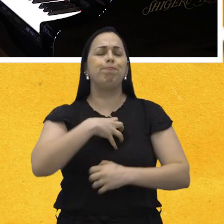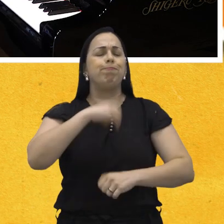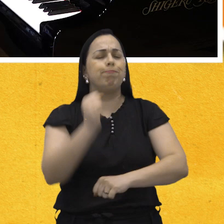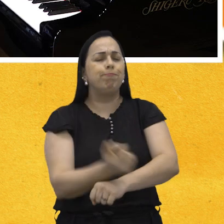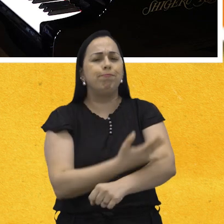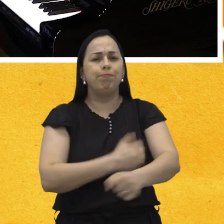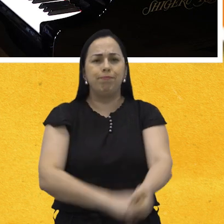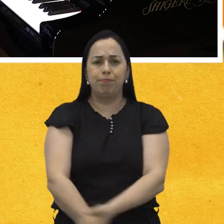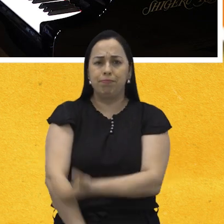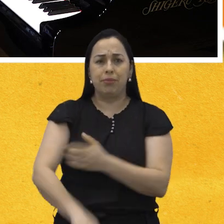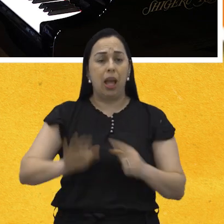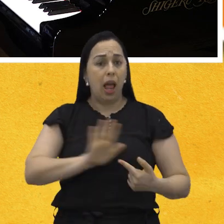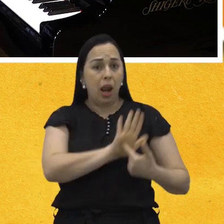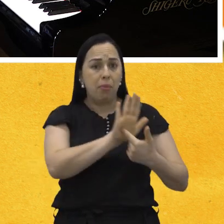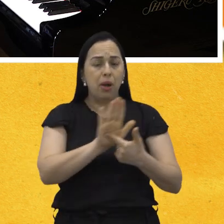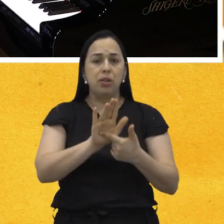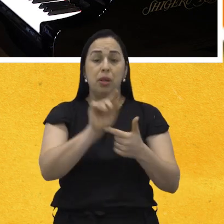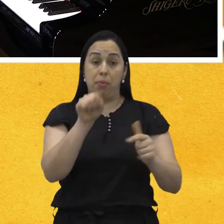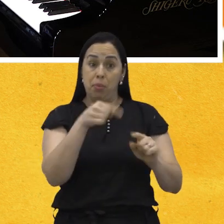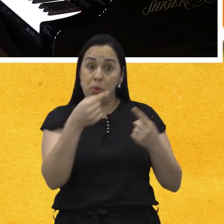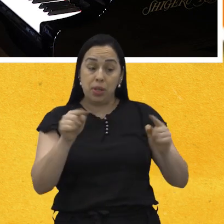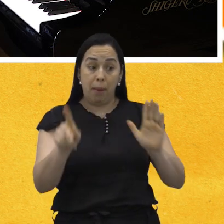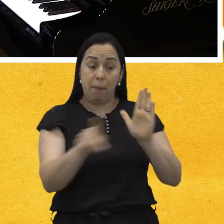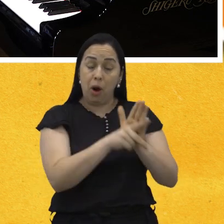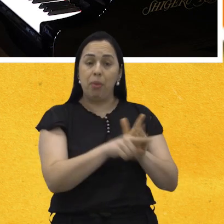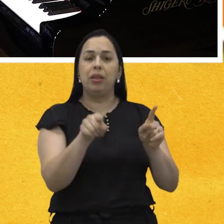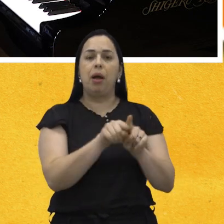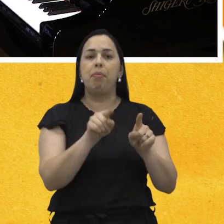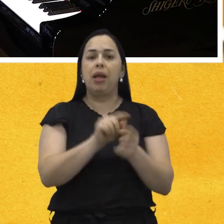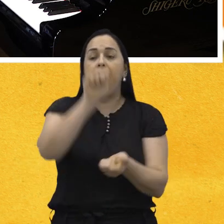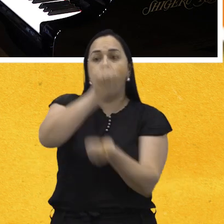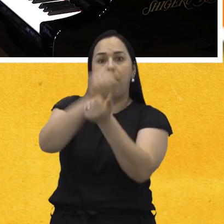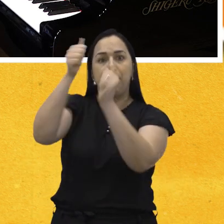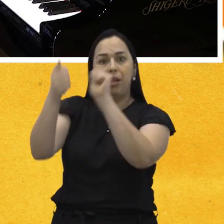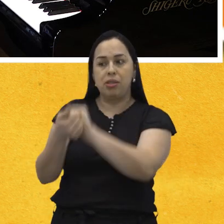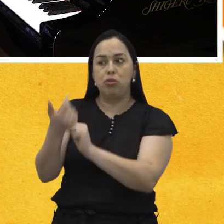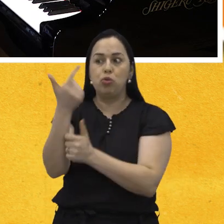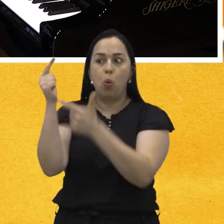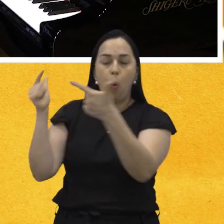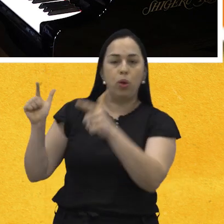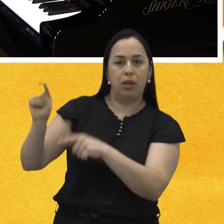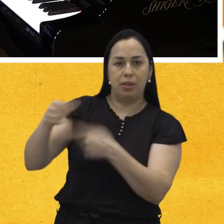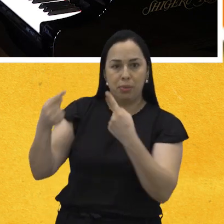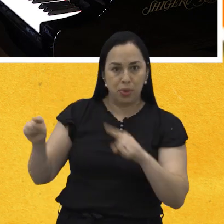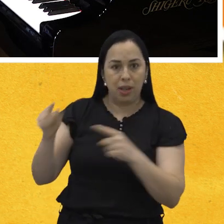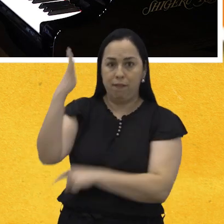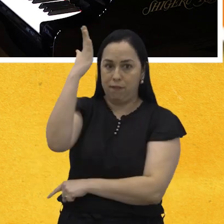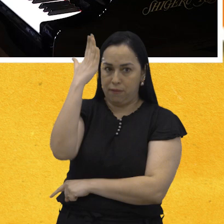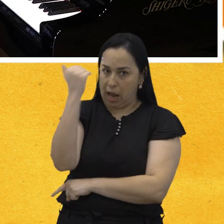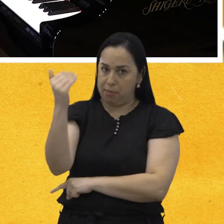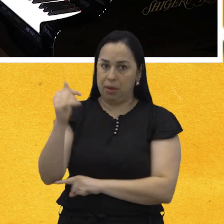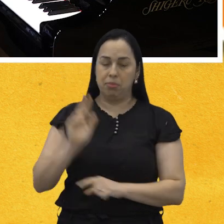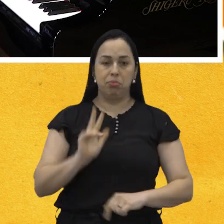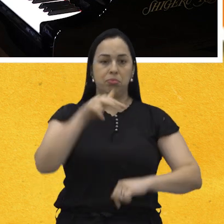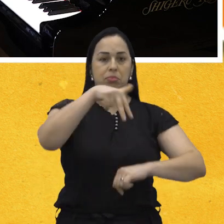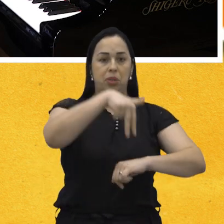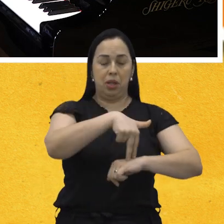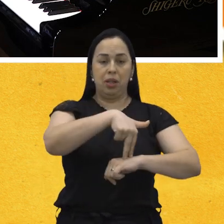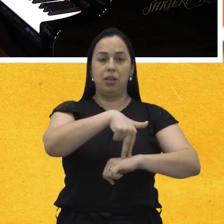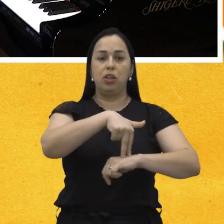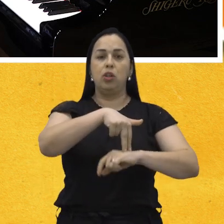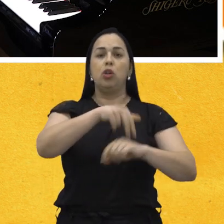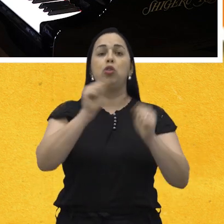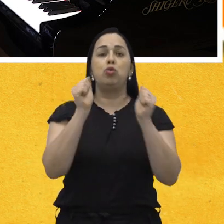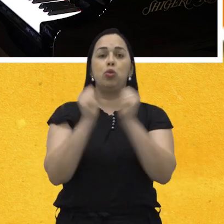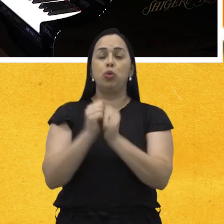A musicista apresenta composições próprias e releituras de grandes clássicos brasileiros. Ela sobe ao palco